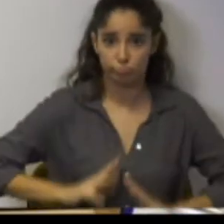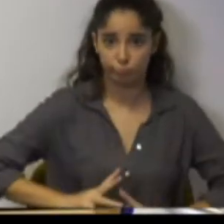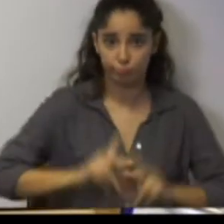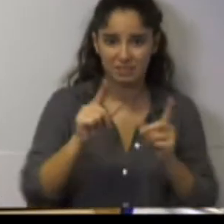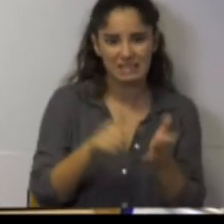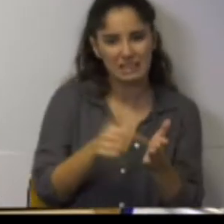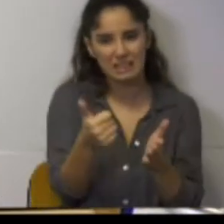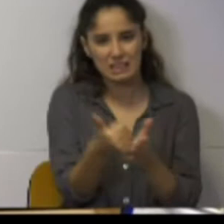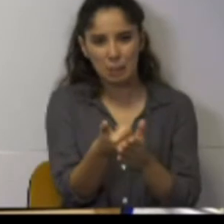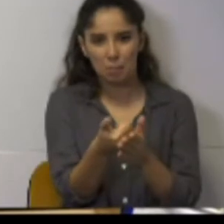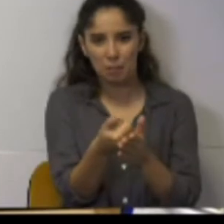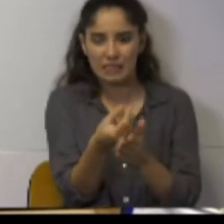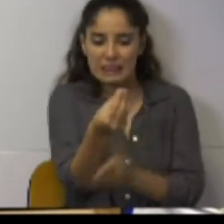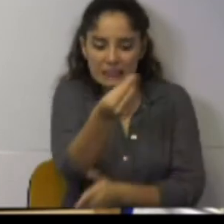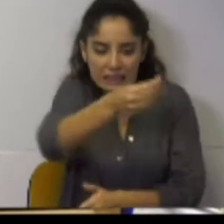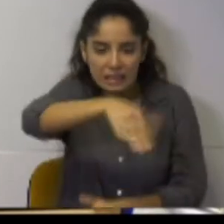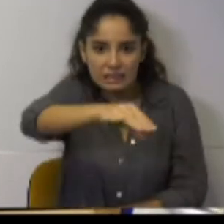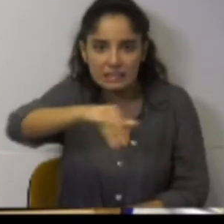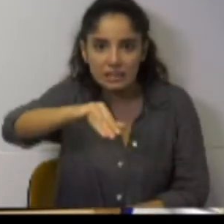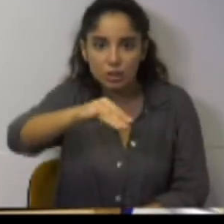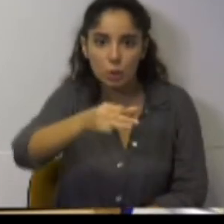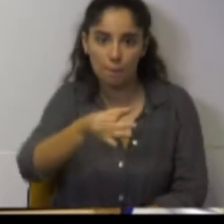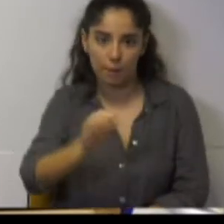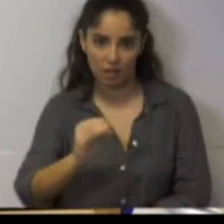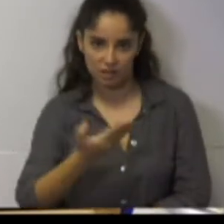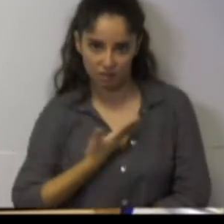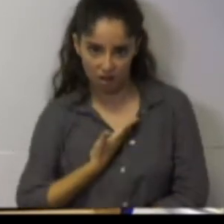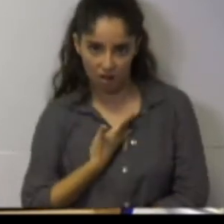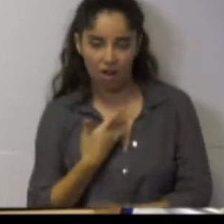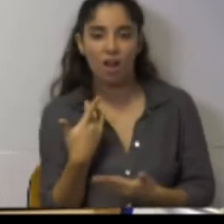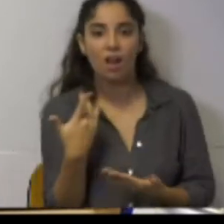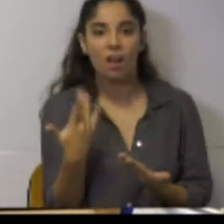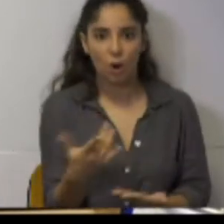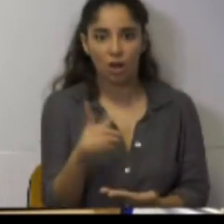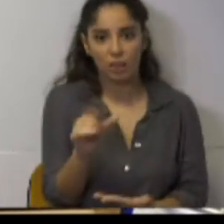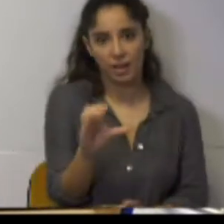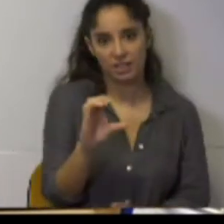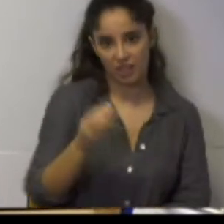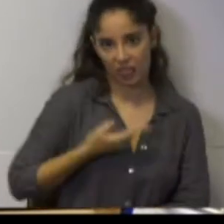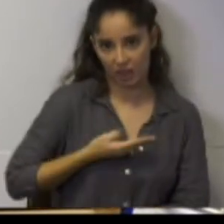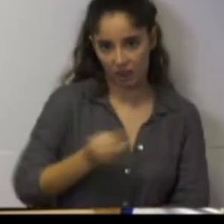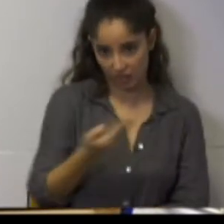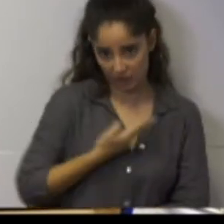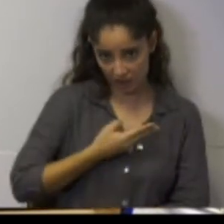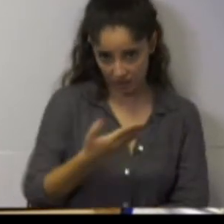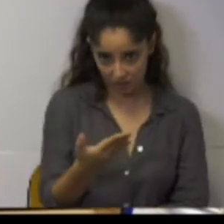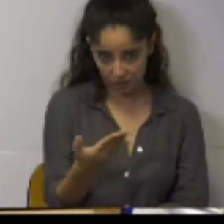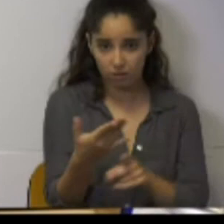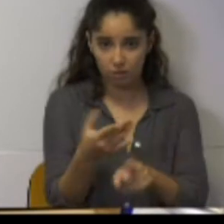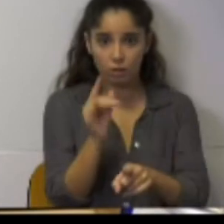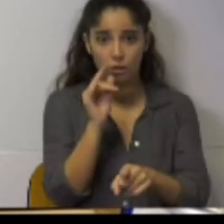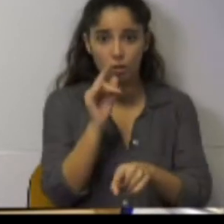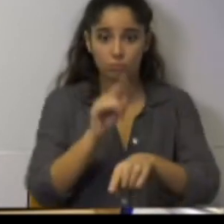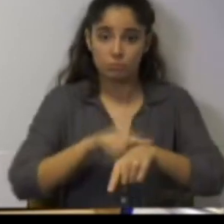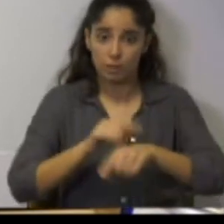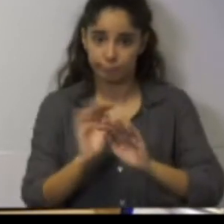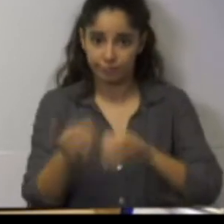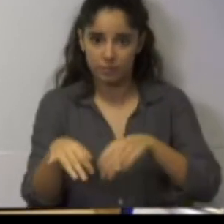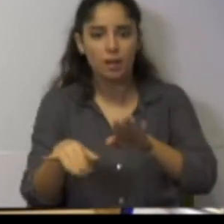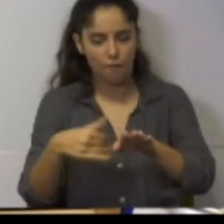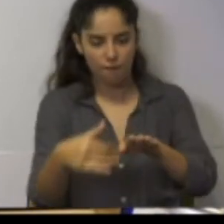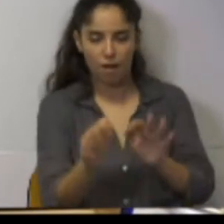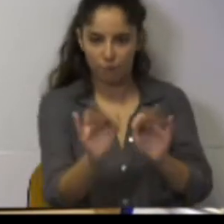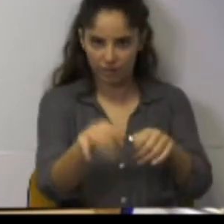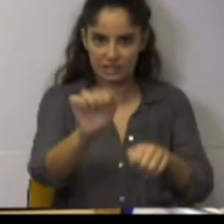de desenvolvimento de lugares para o PSD e agora para o CDS. Veja-se que... Sr. Deputado, esgotou o seu tempo. Muito bem, eu vou já